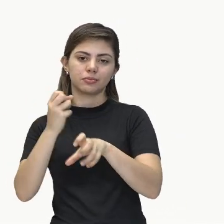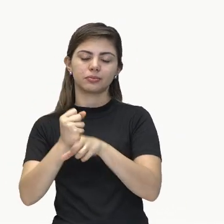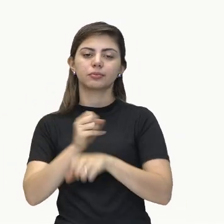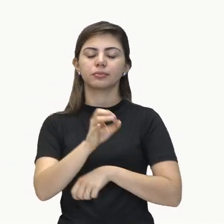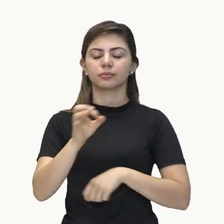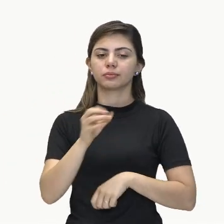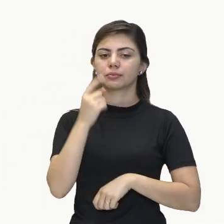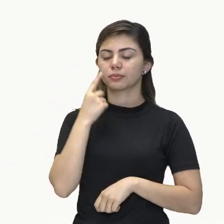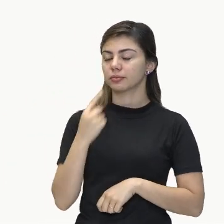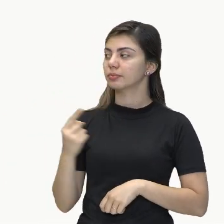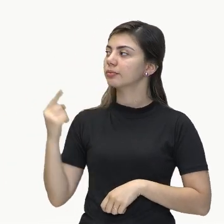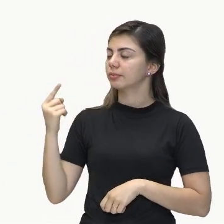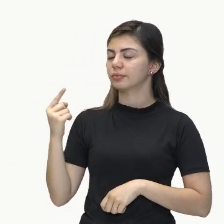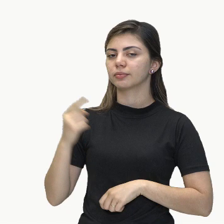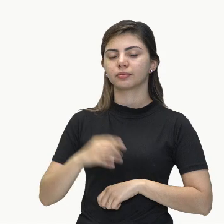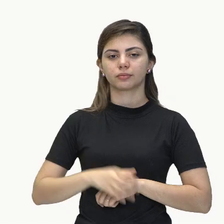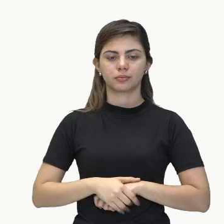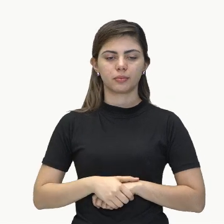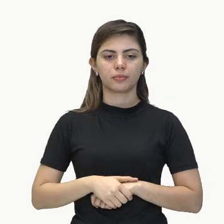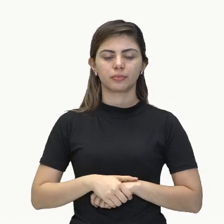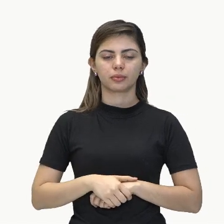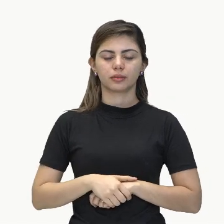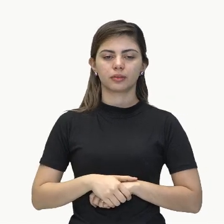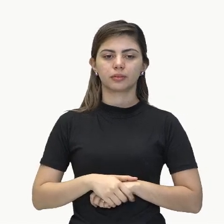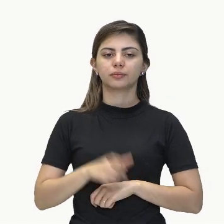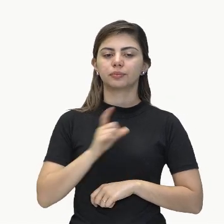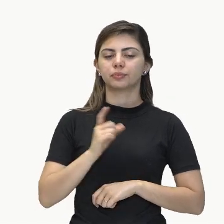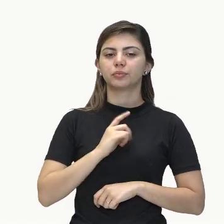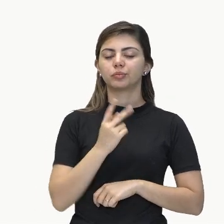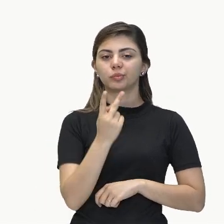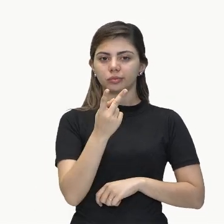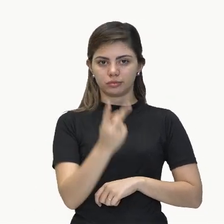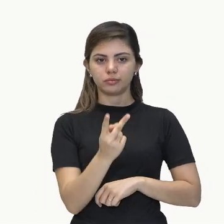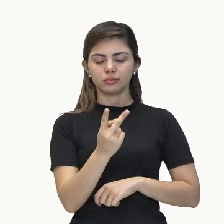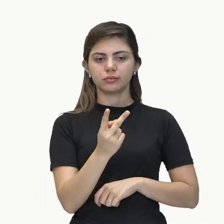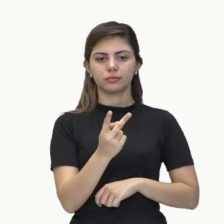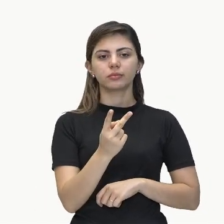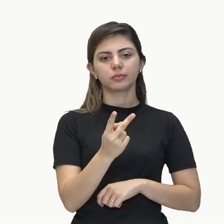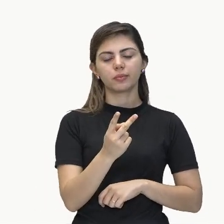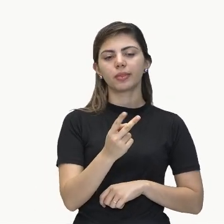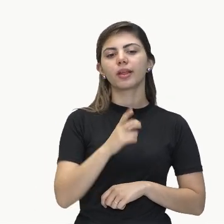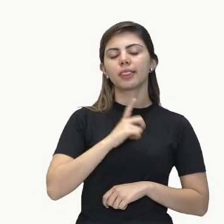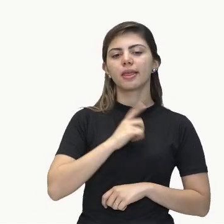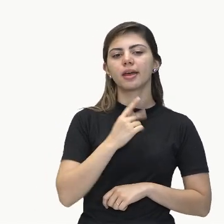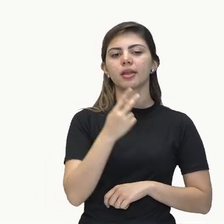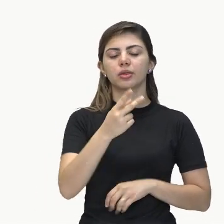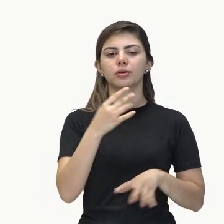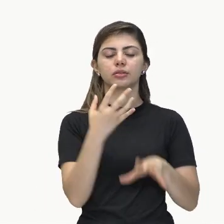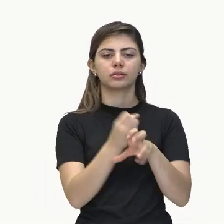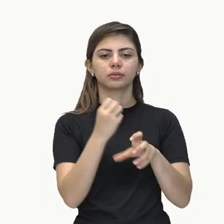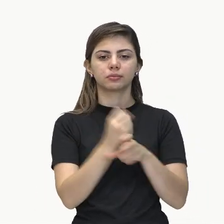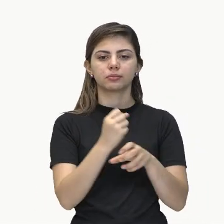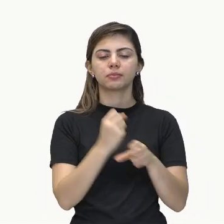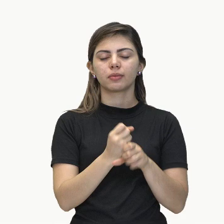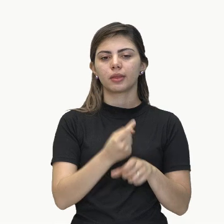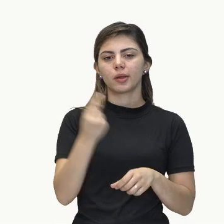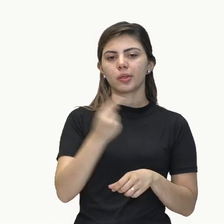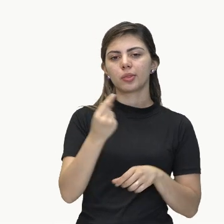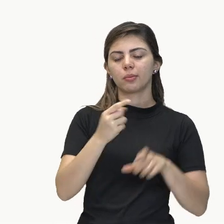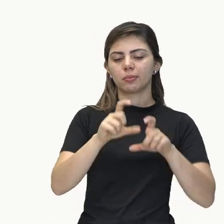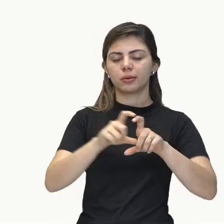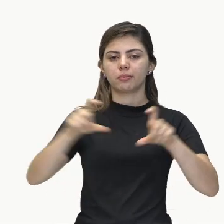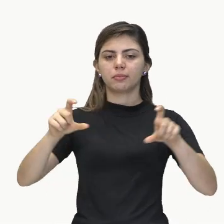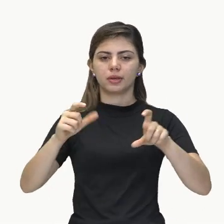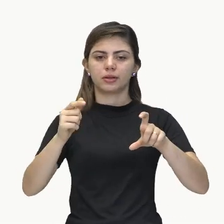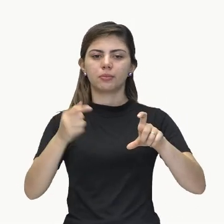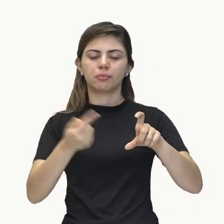um sistema de equação de duas equações do primeiro grau com duas